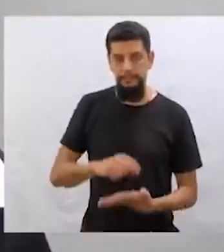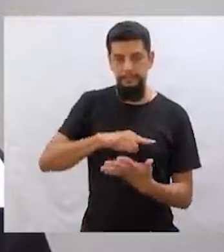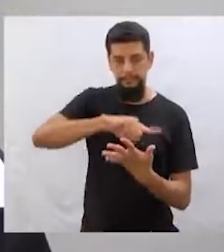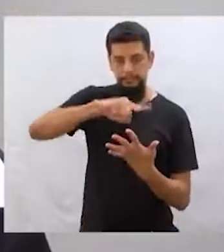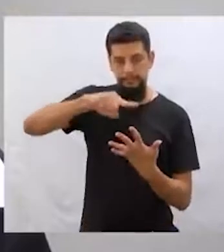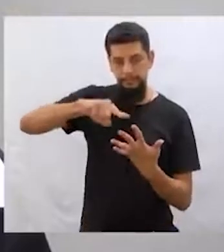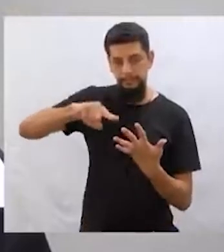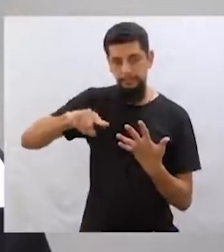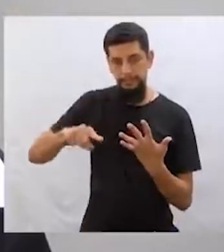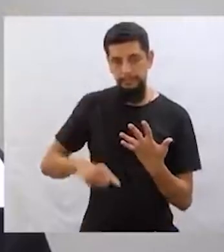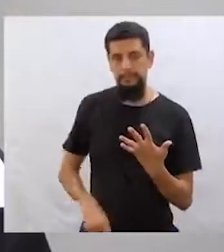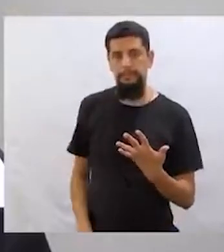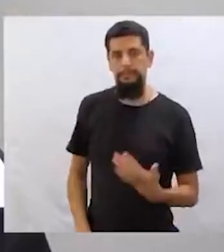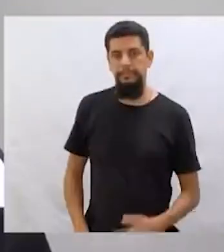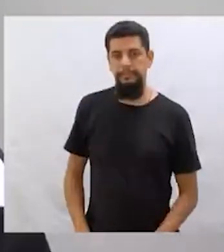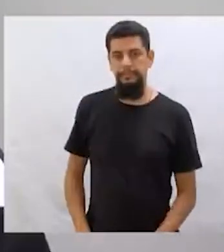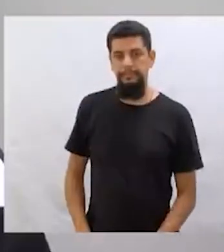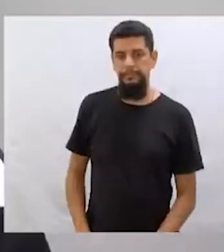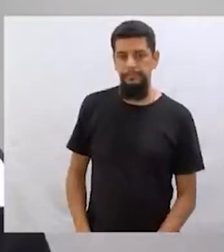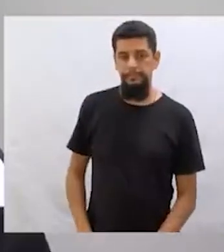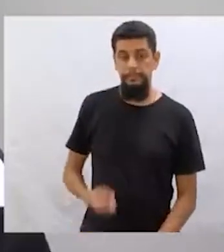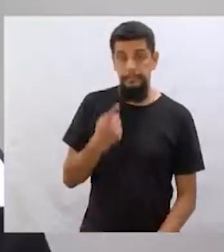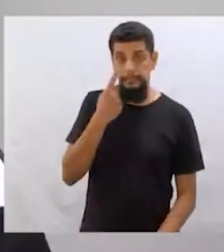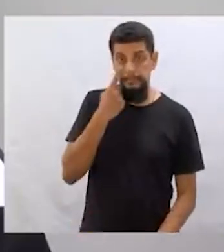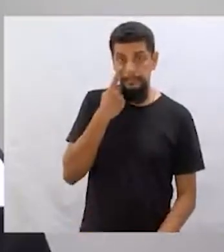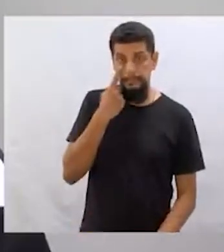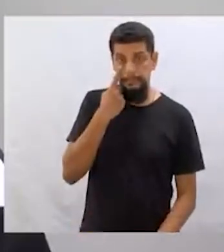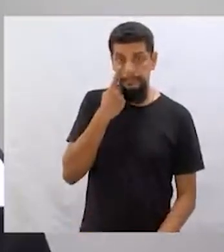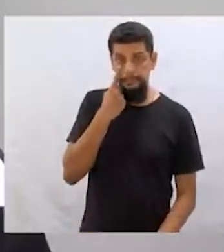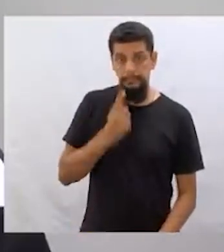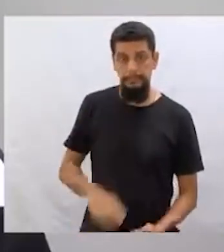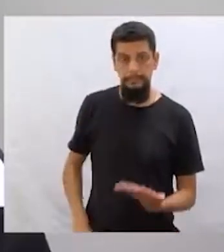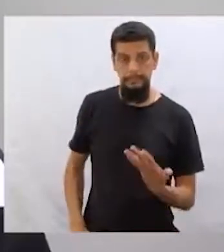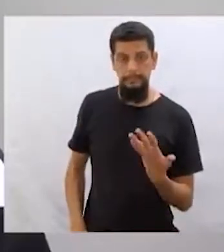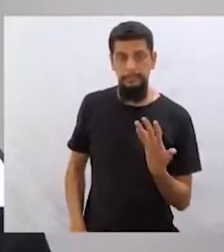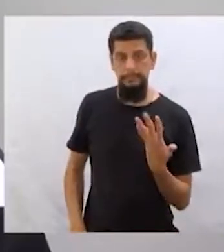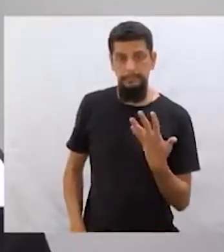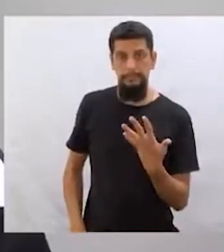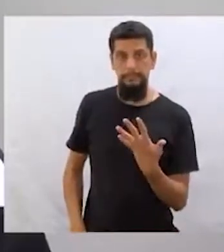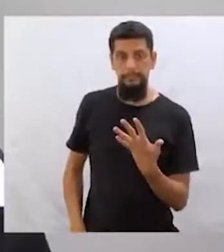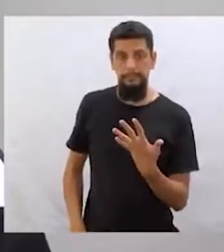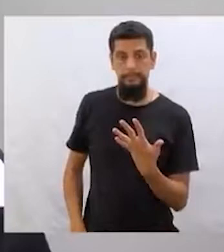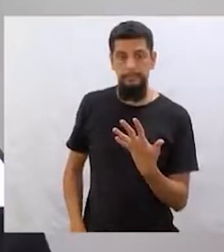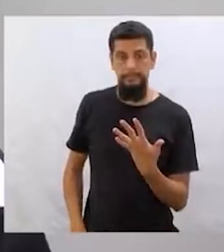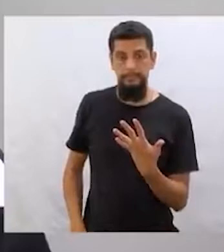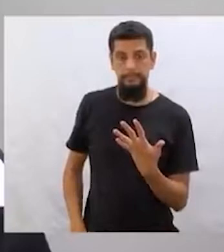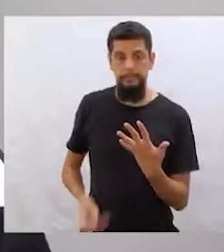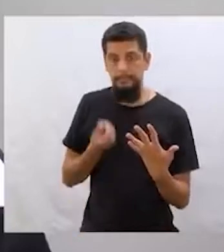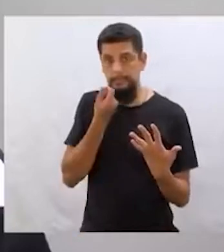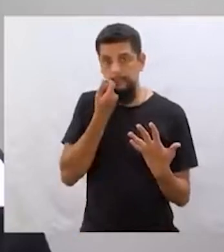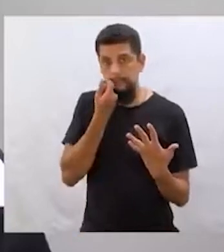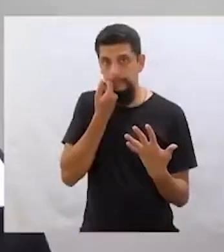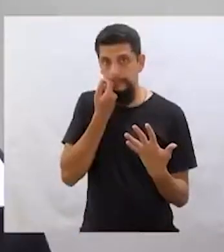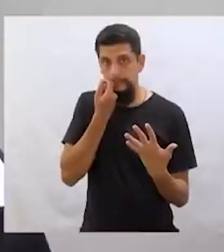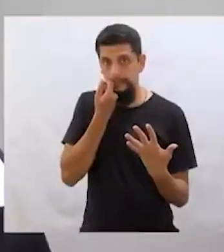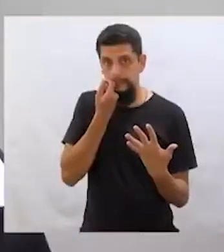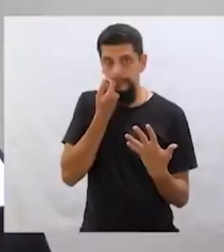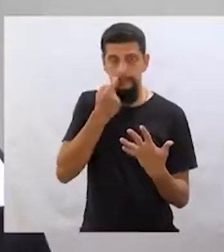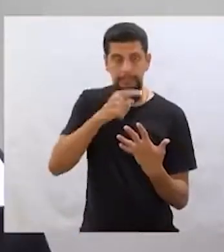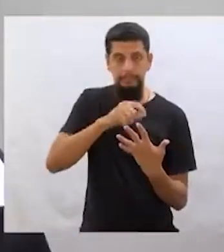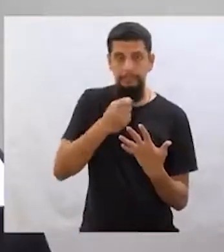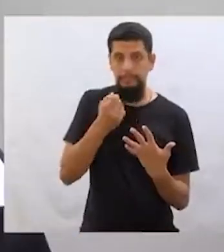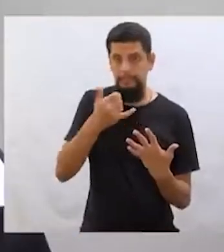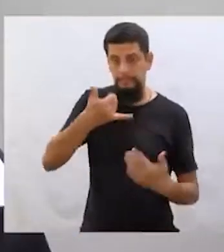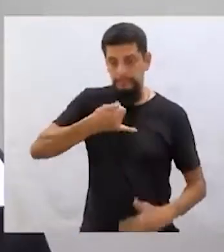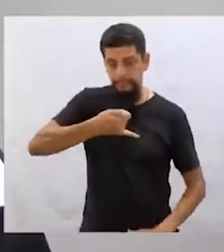professora. Contornar, eu vou fazer de azul. Então, olha, abre só. Bem os dedinhos aqui para poder passar com o lápis, ou a canetinha, ó, a